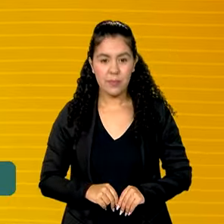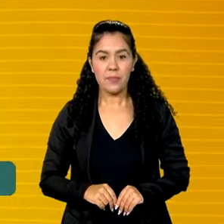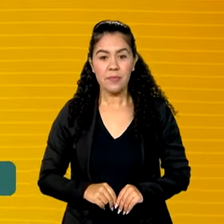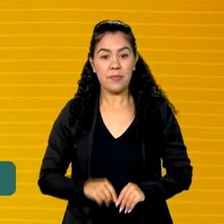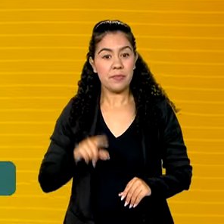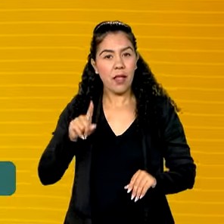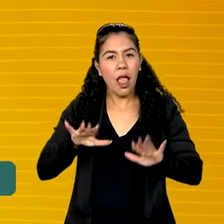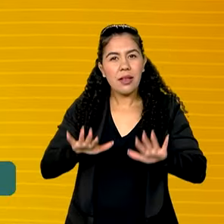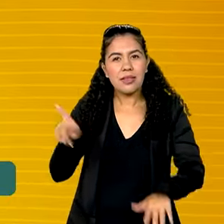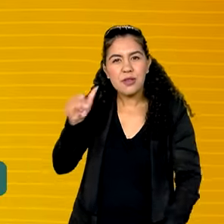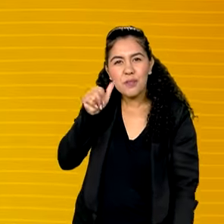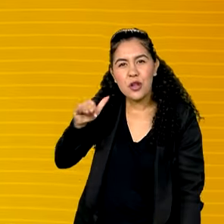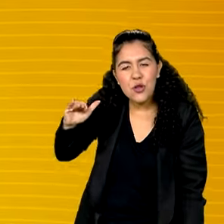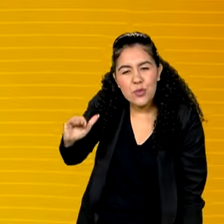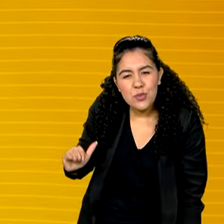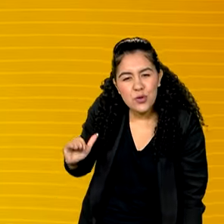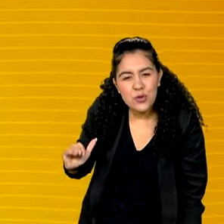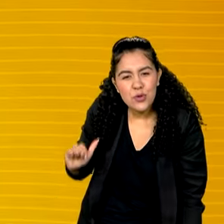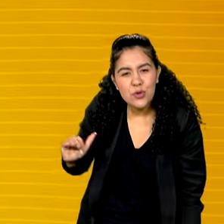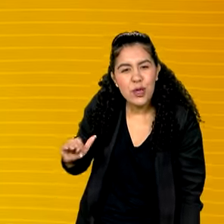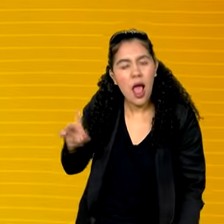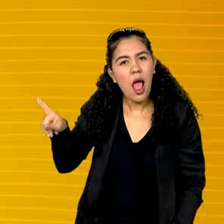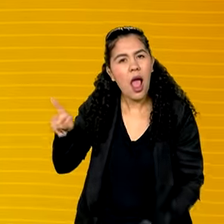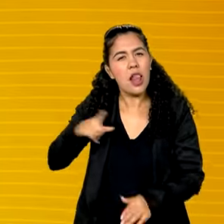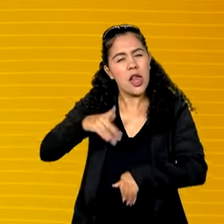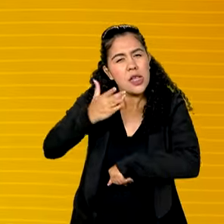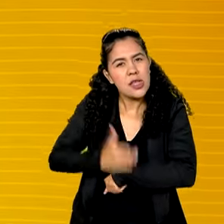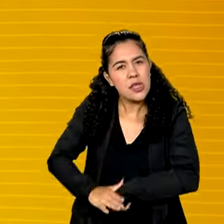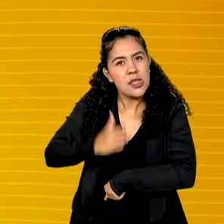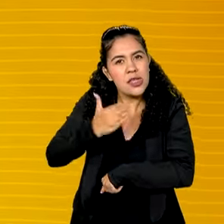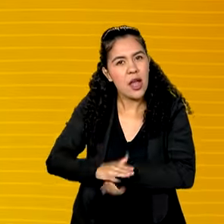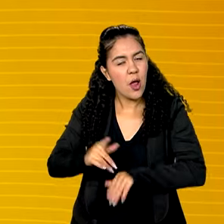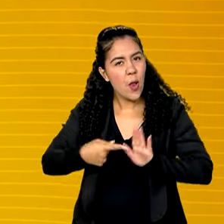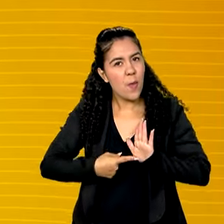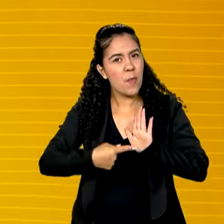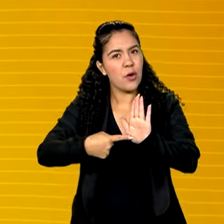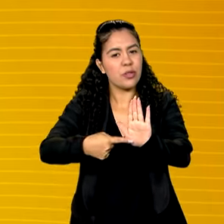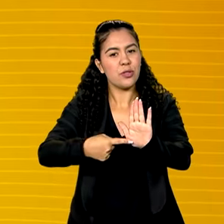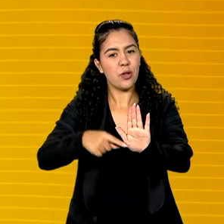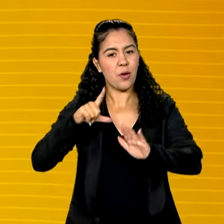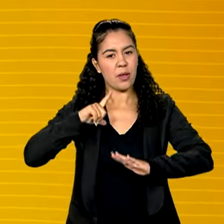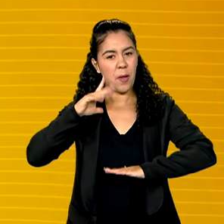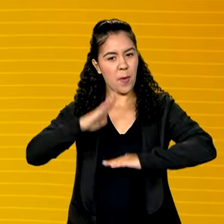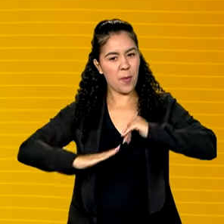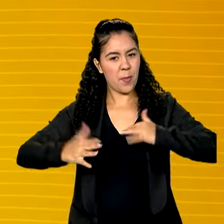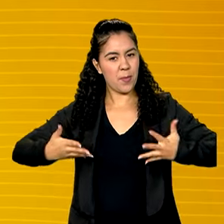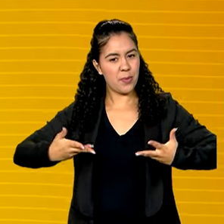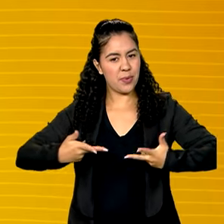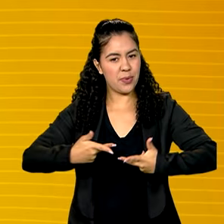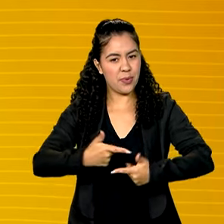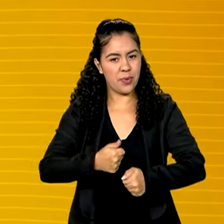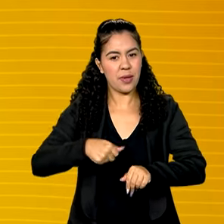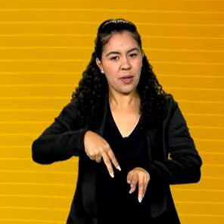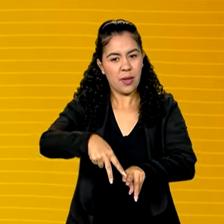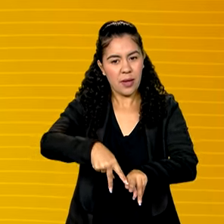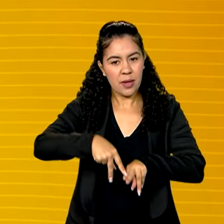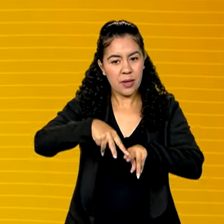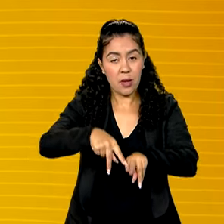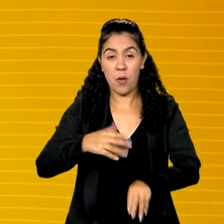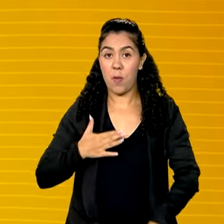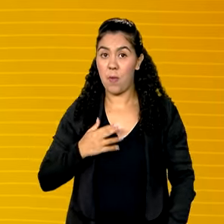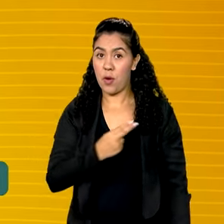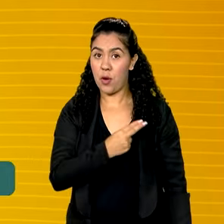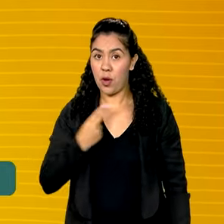assim, pequenininha, que ela começou a mostrar seu talento no skate. Meu nome é Raíssa